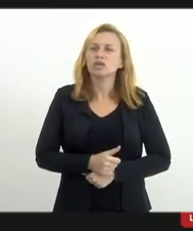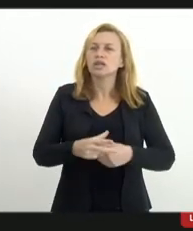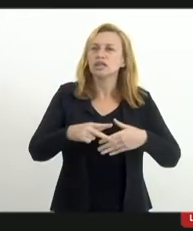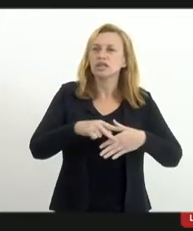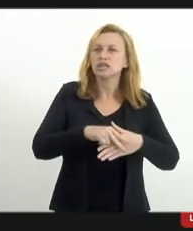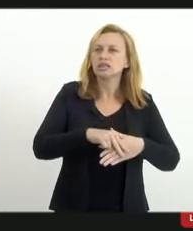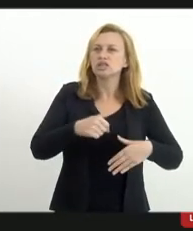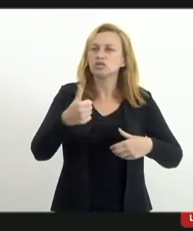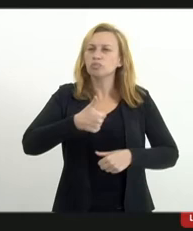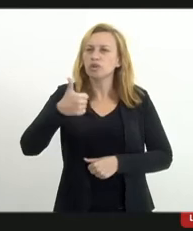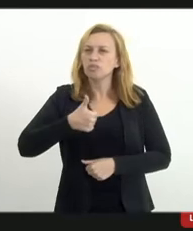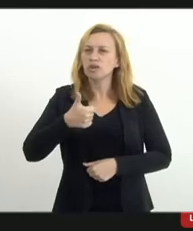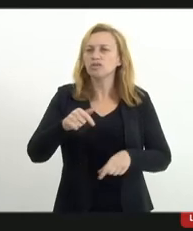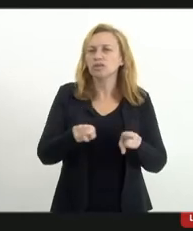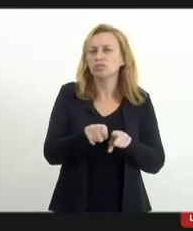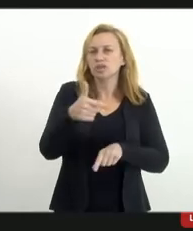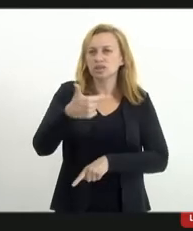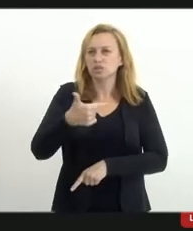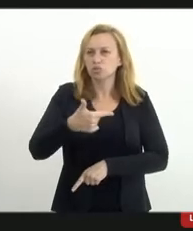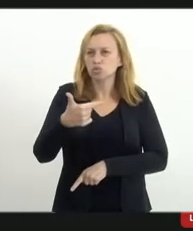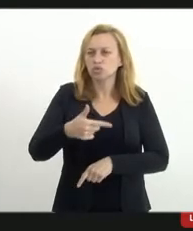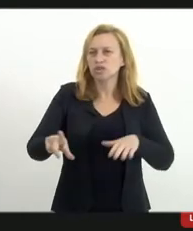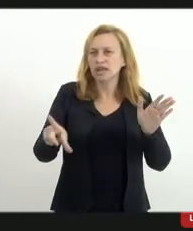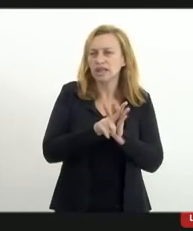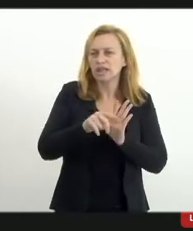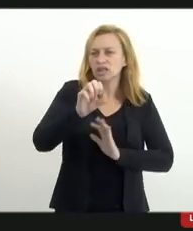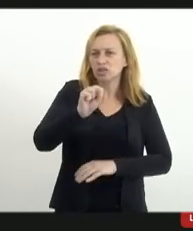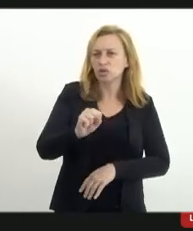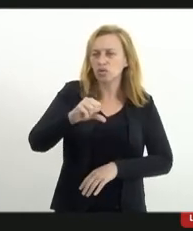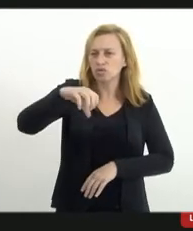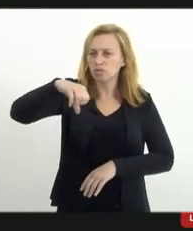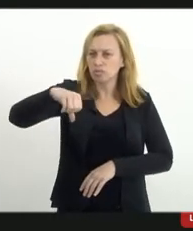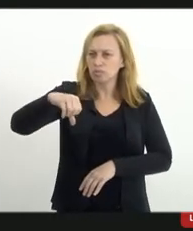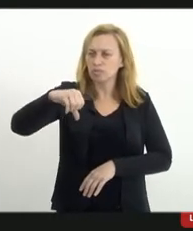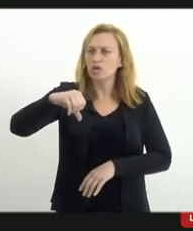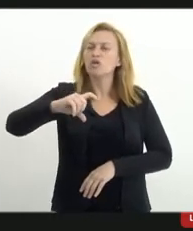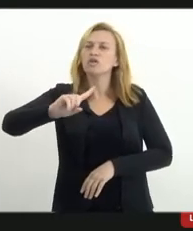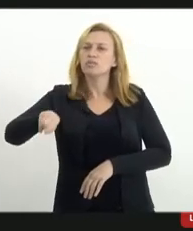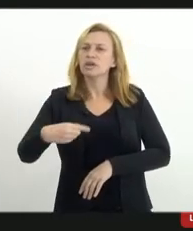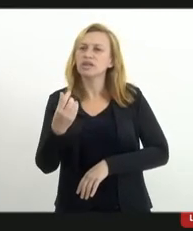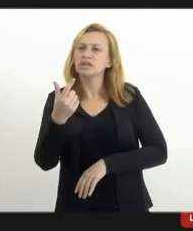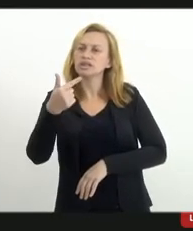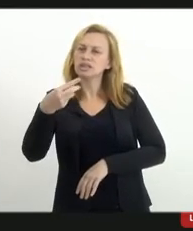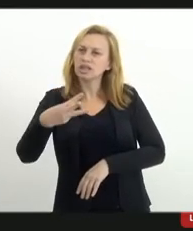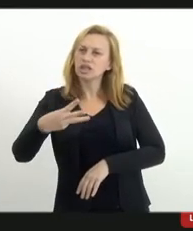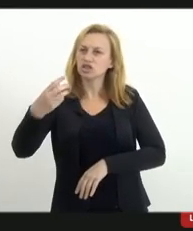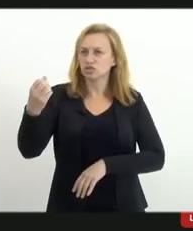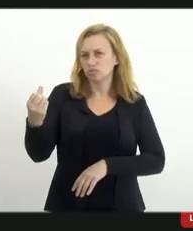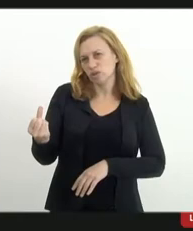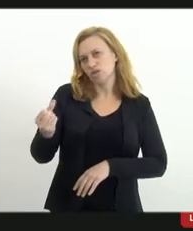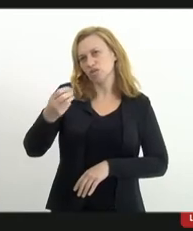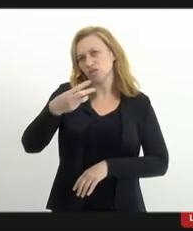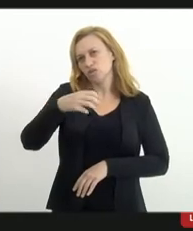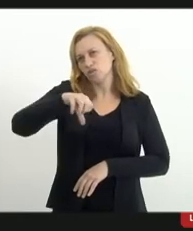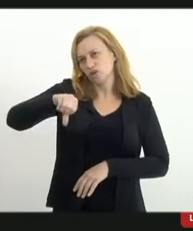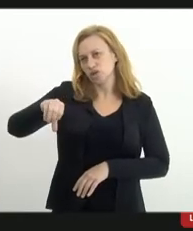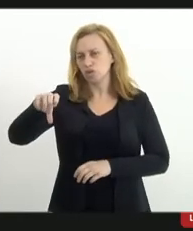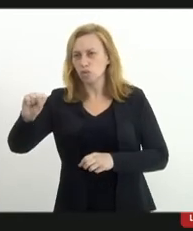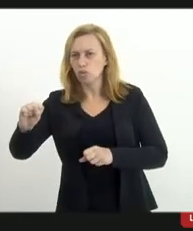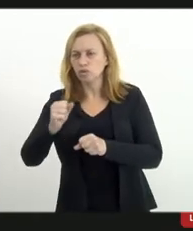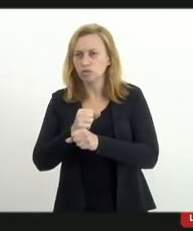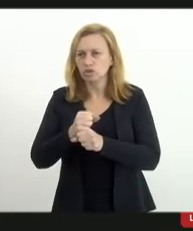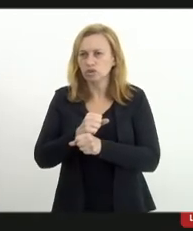inciso 1º e 2º, da Lei 9.636, de 98, e